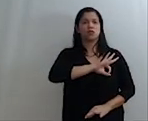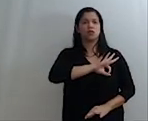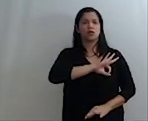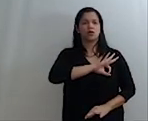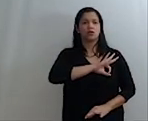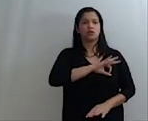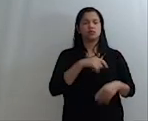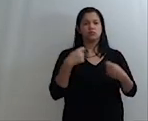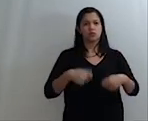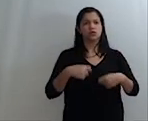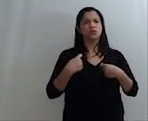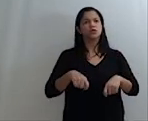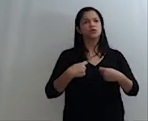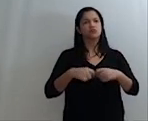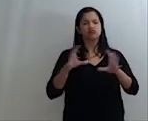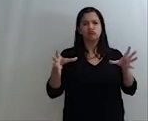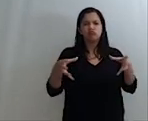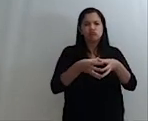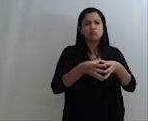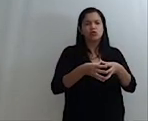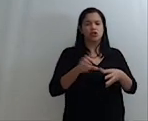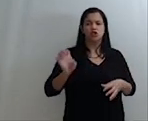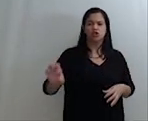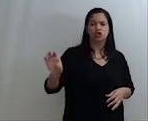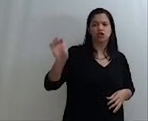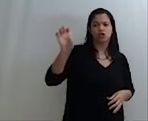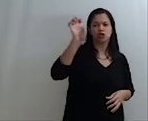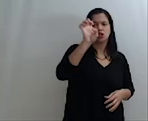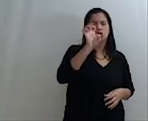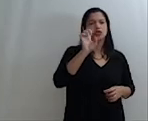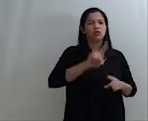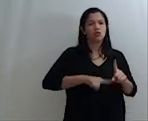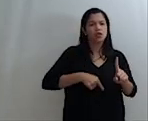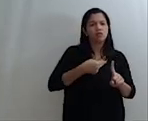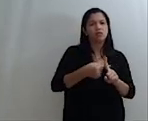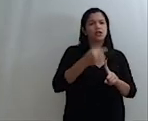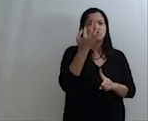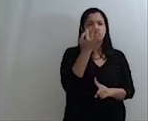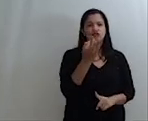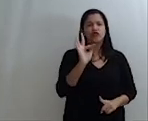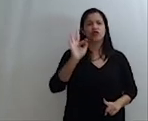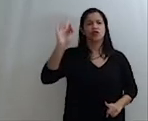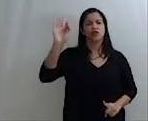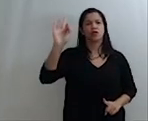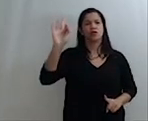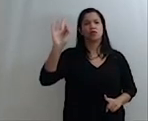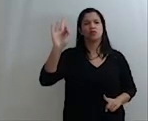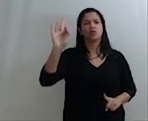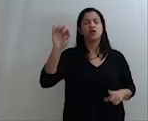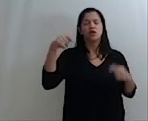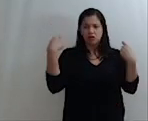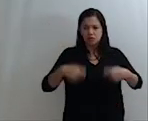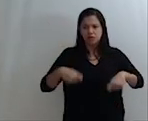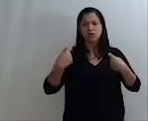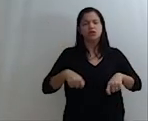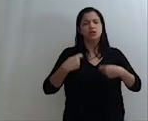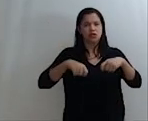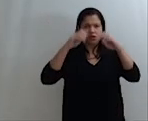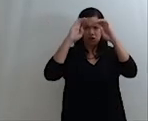civil dos estados e a polícia federal que passem a respeitar o código de processo